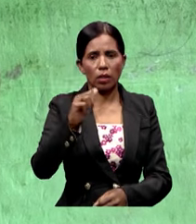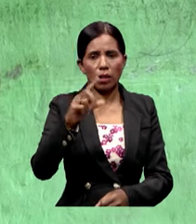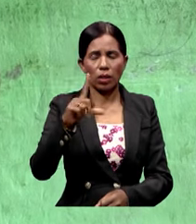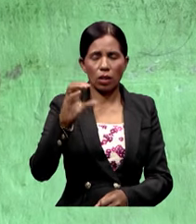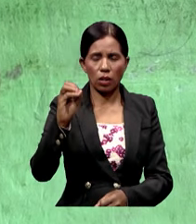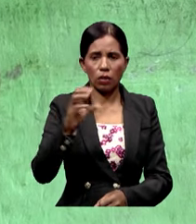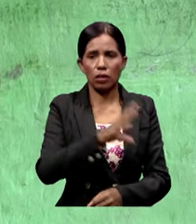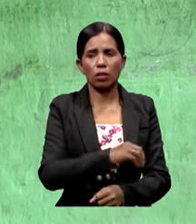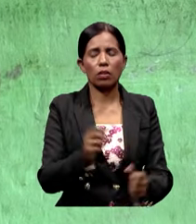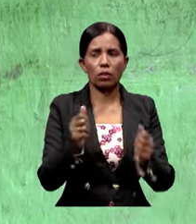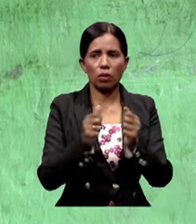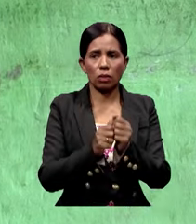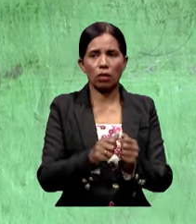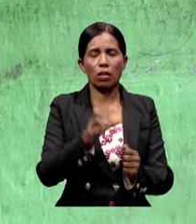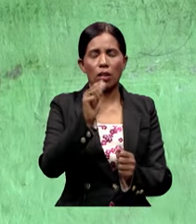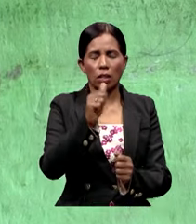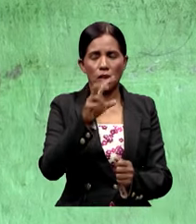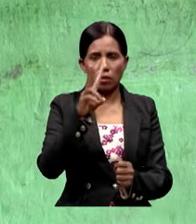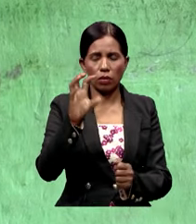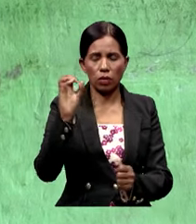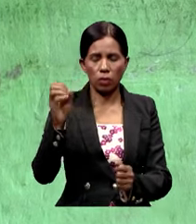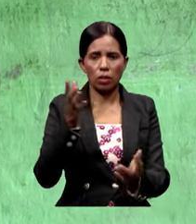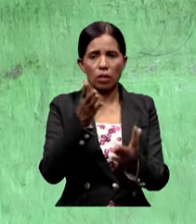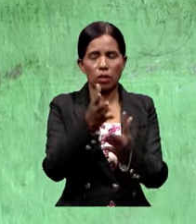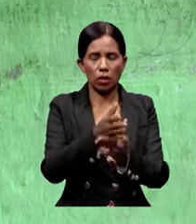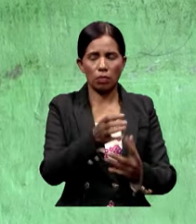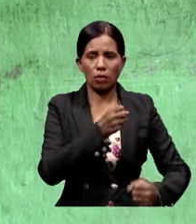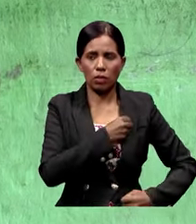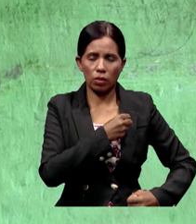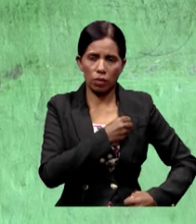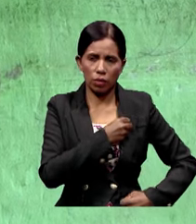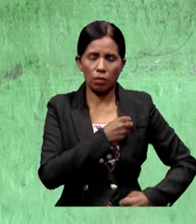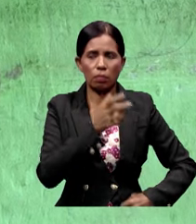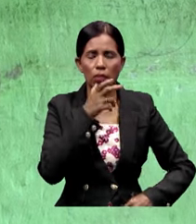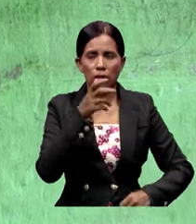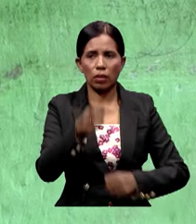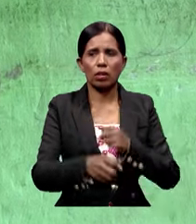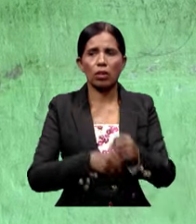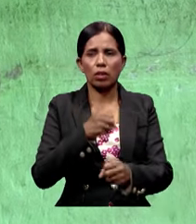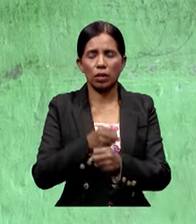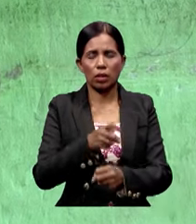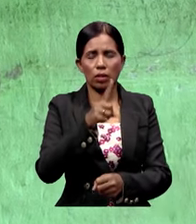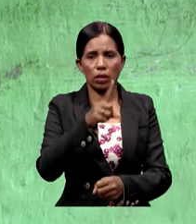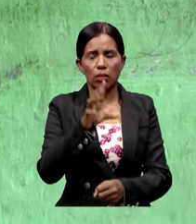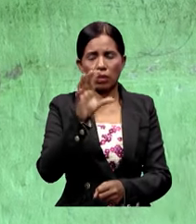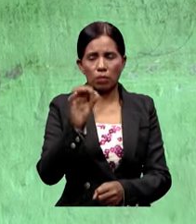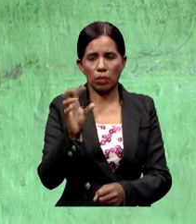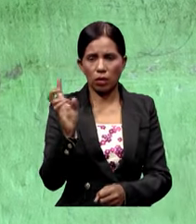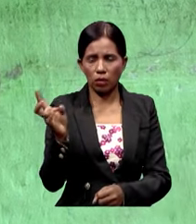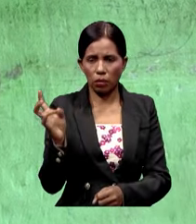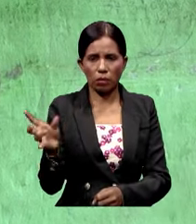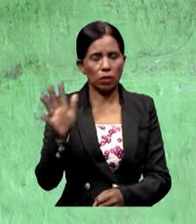Soares Cesar, honia kodigo avo, hahu tama iha tropa portuguesa. Iha tinen rihunida atusia hitunulo resin